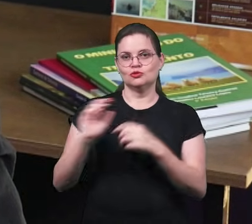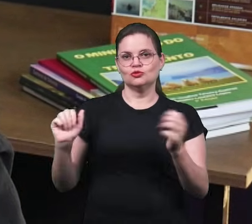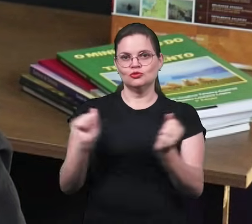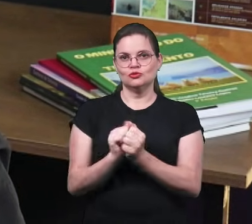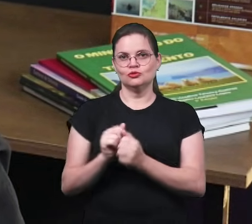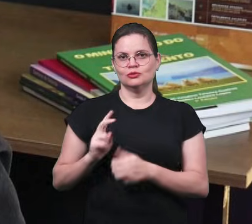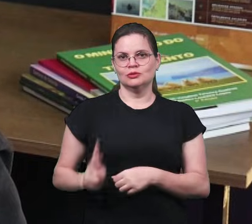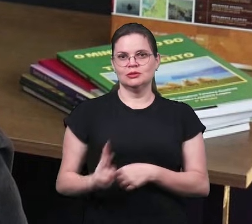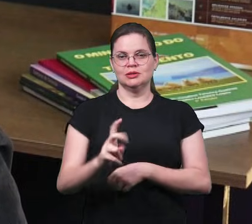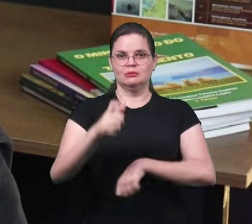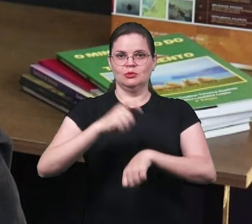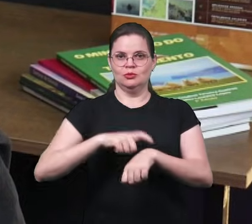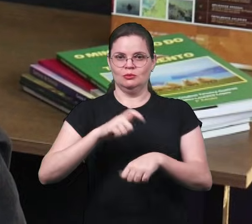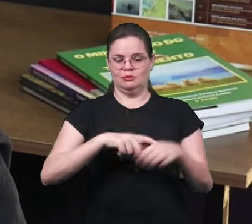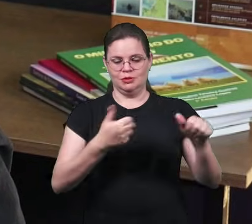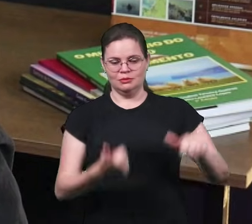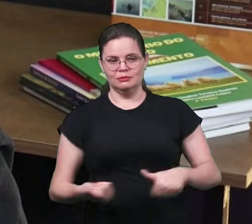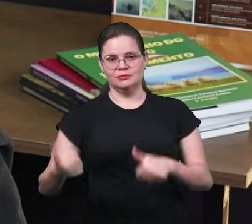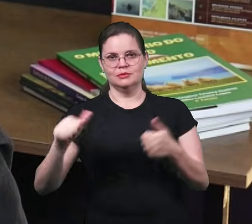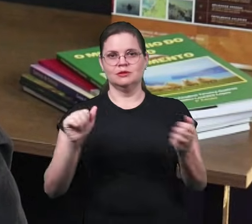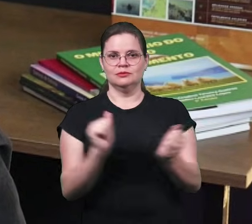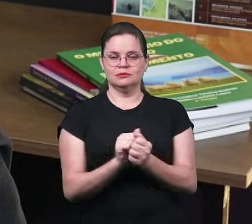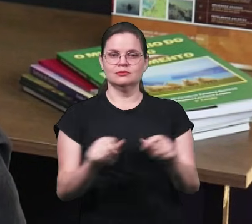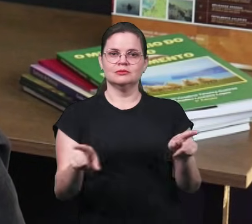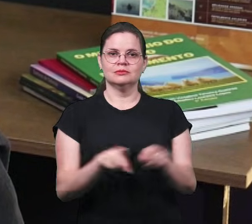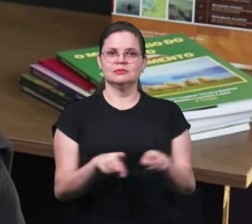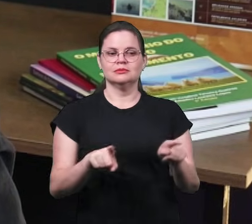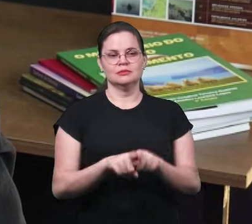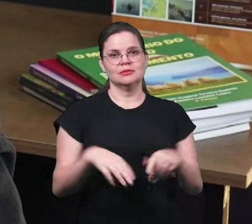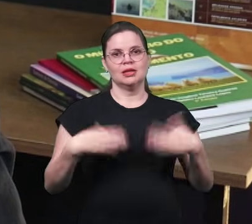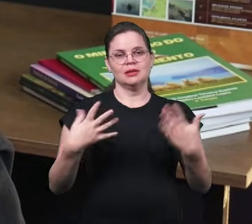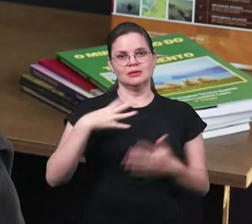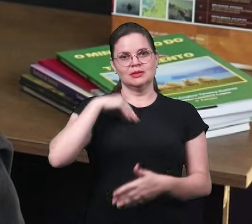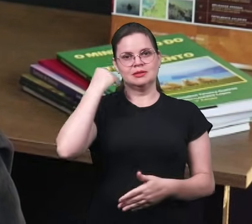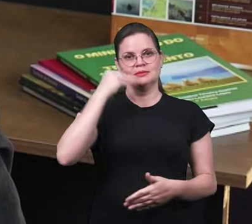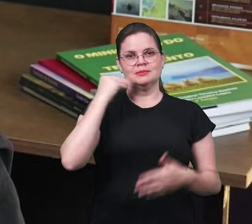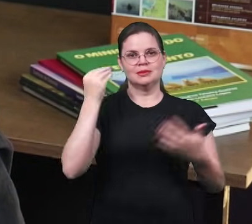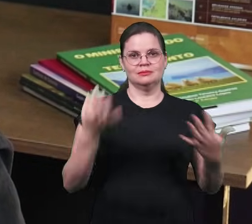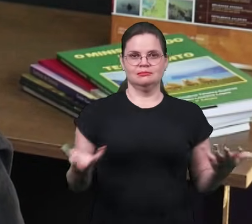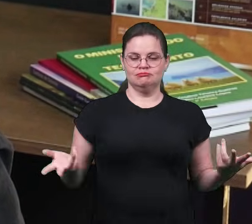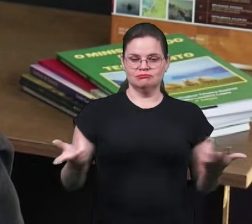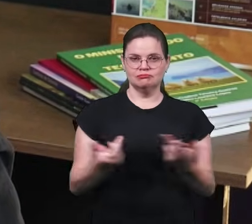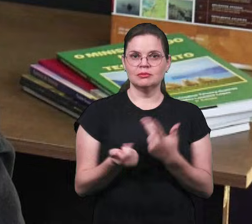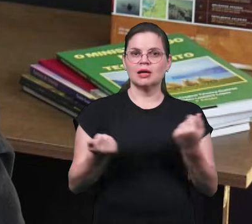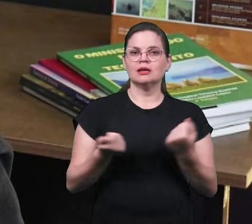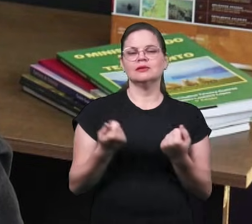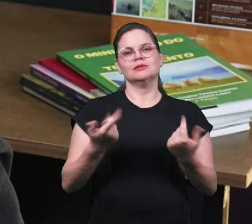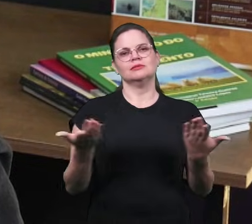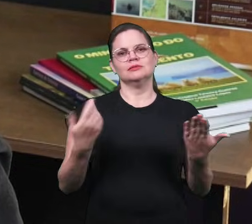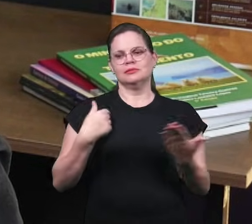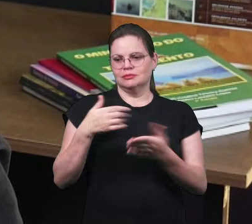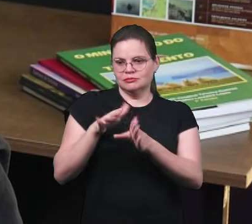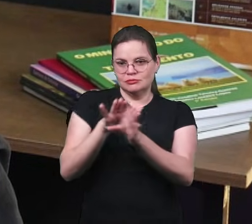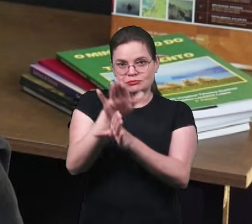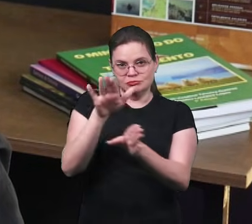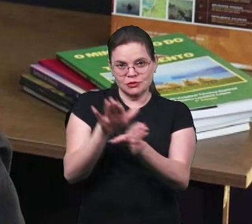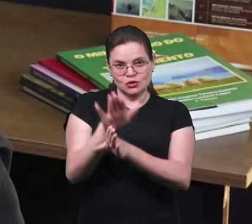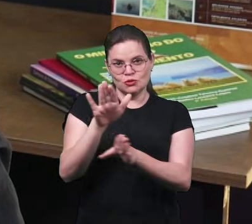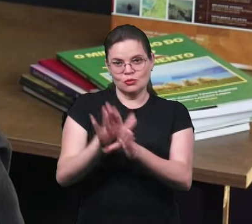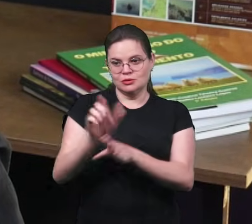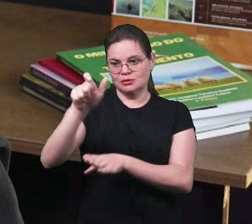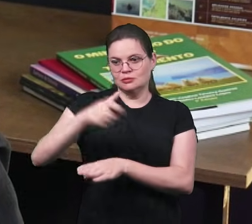lá no batismo. Então é esta experiência gloriosa, né, que esse sábio conselho de Jetro